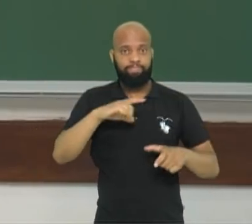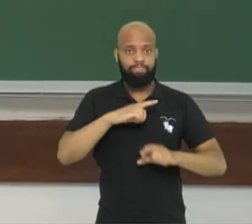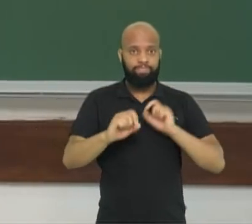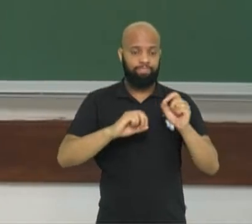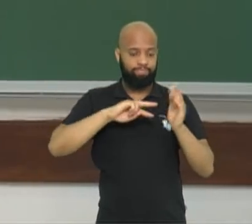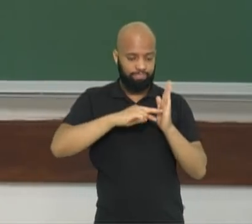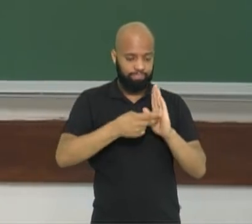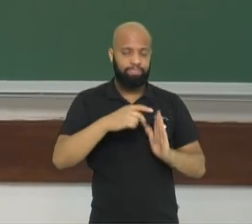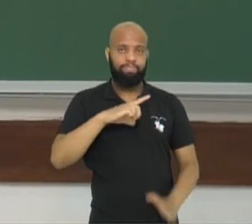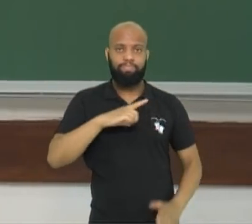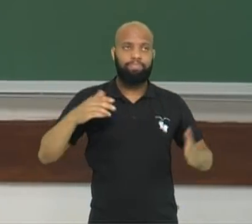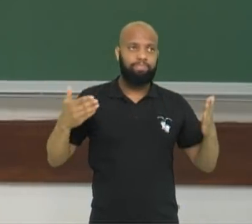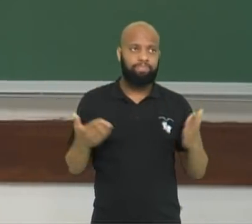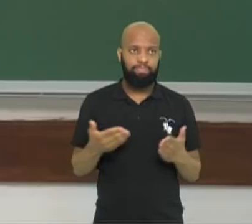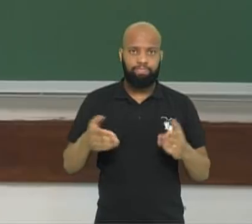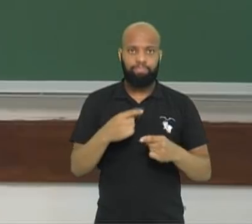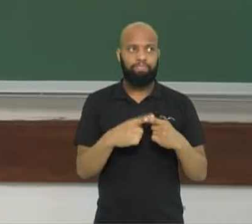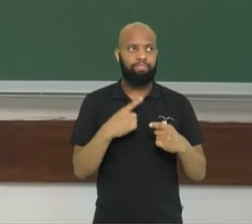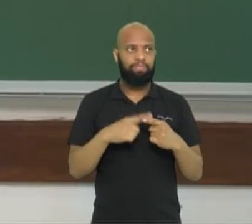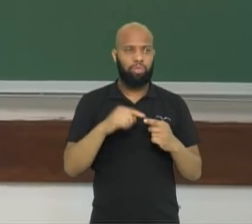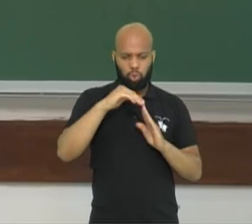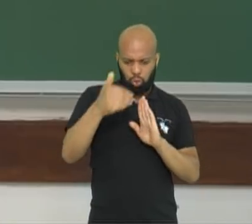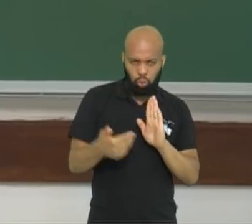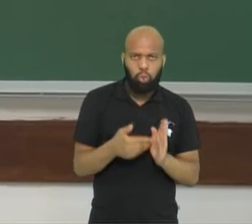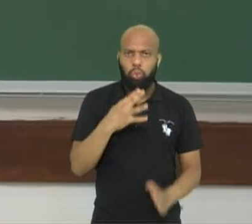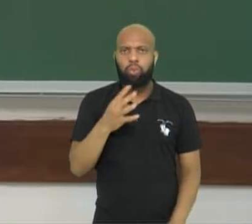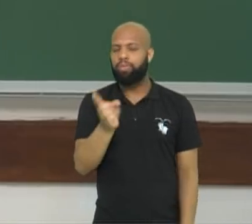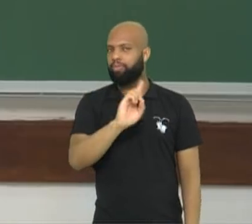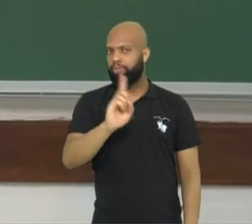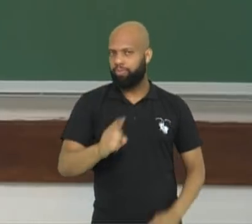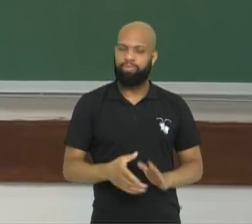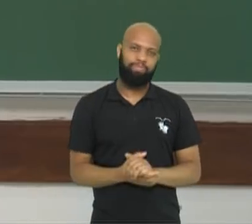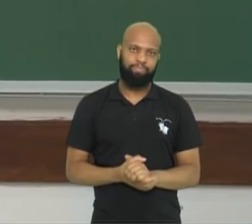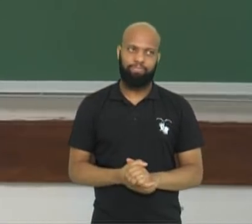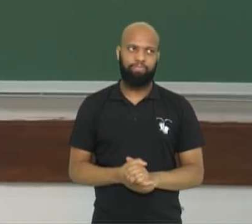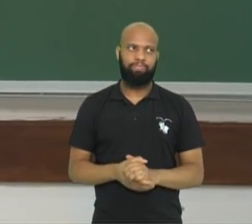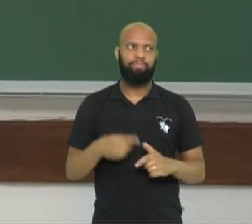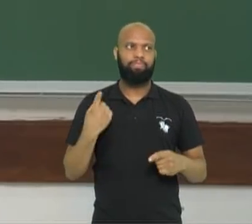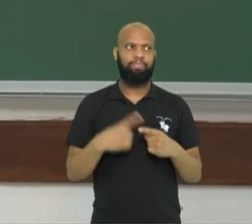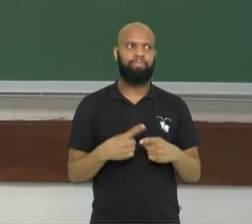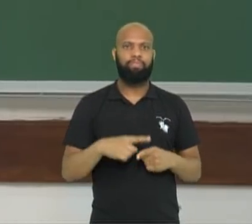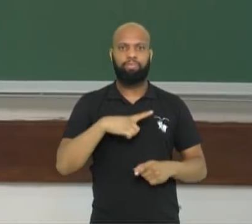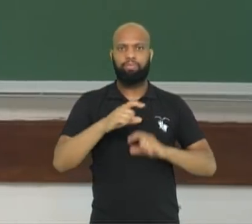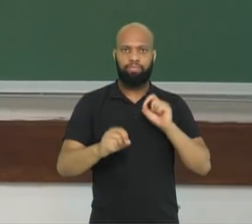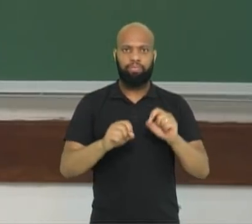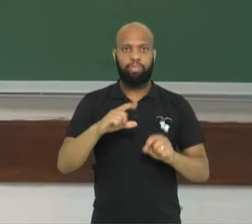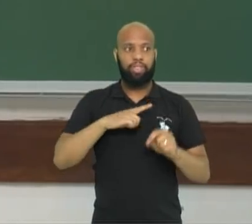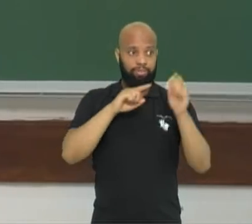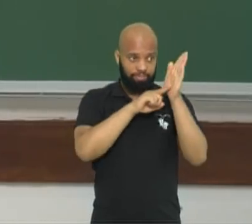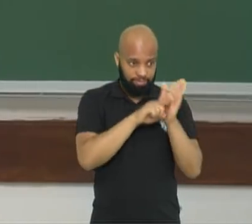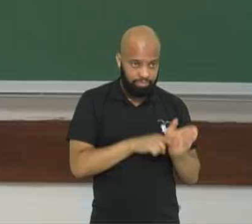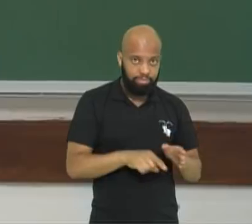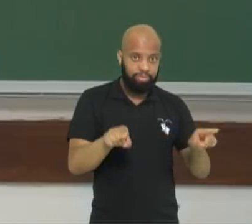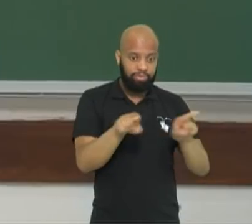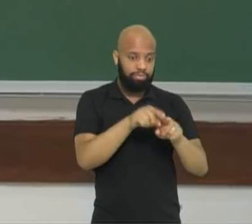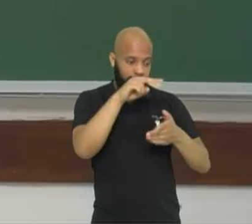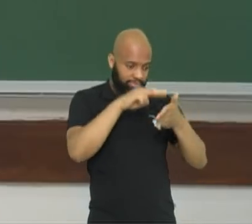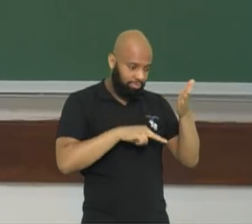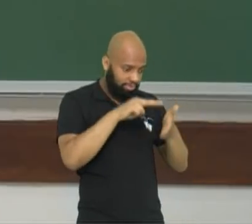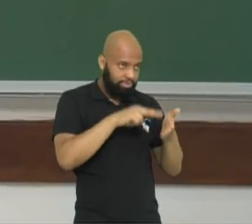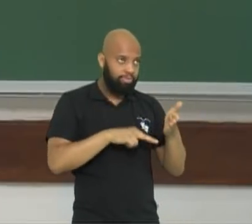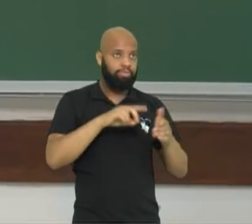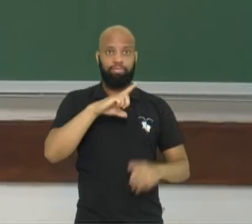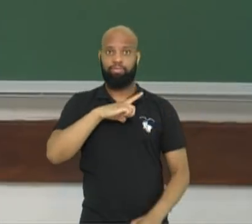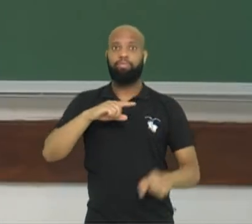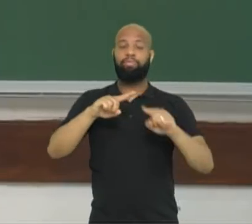um significado que nem todos têm conhecimento, né? Então, nós vamos ter através de pesquisas, de leituras,